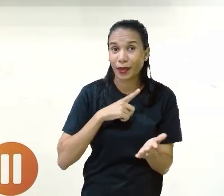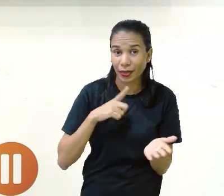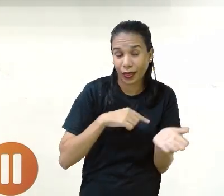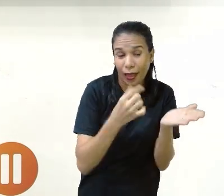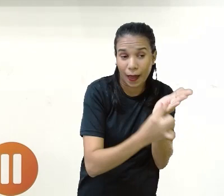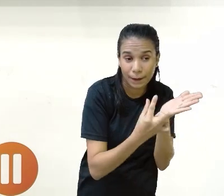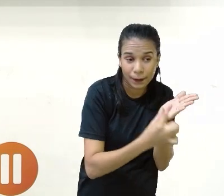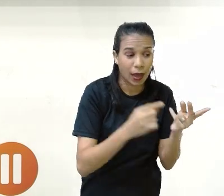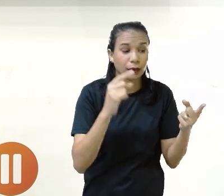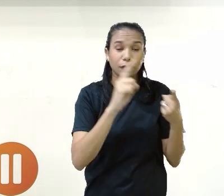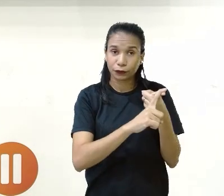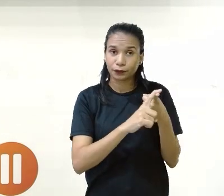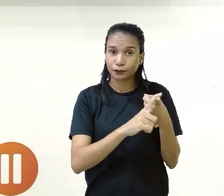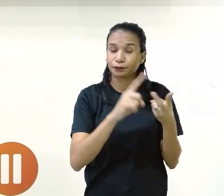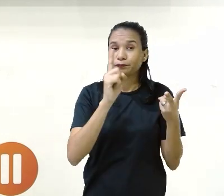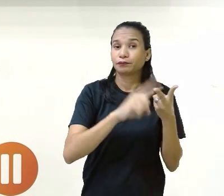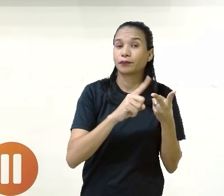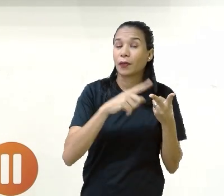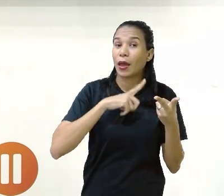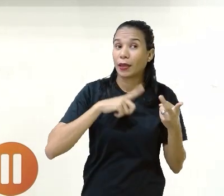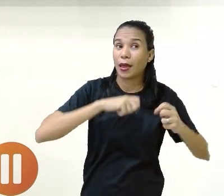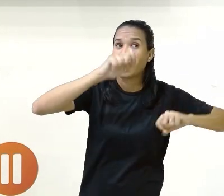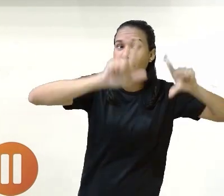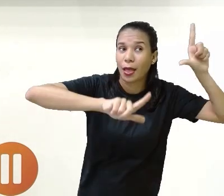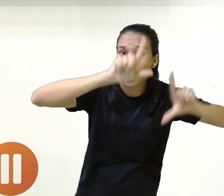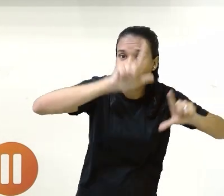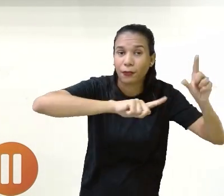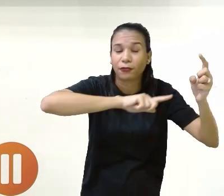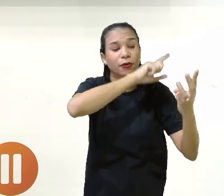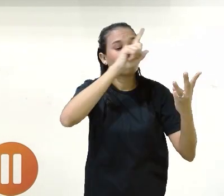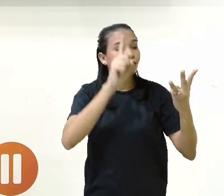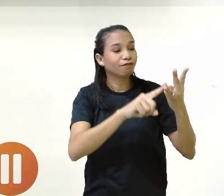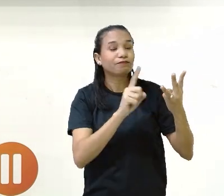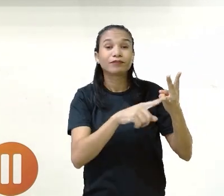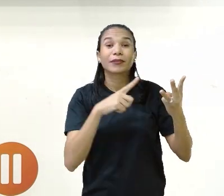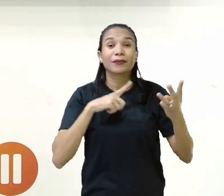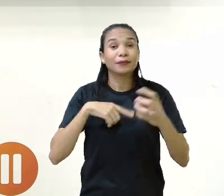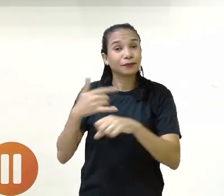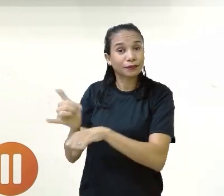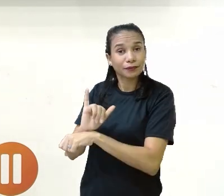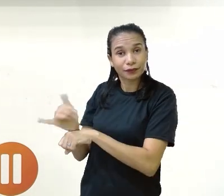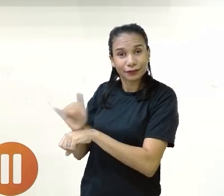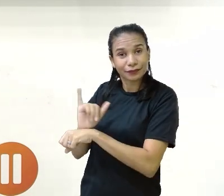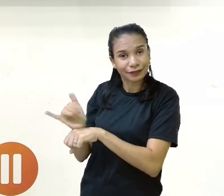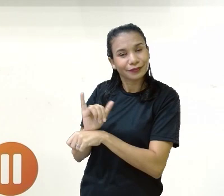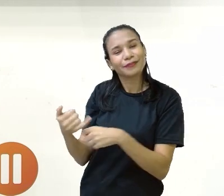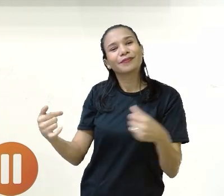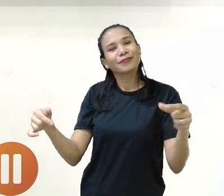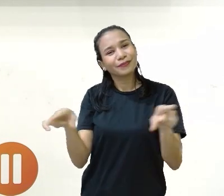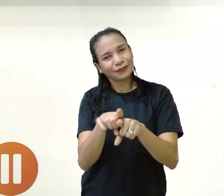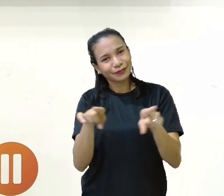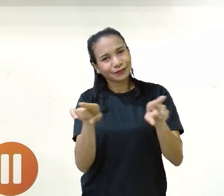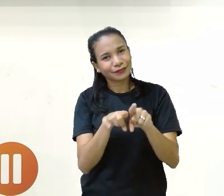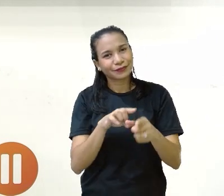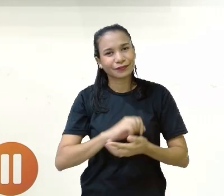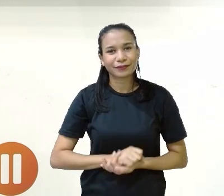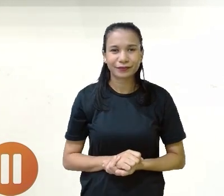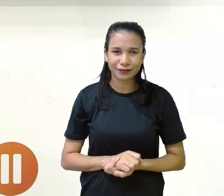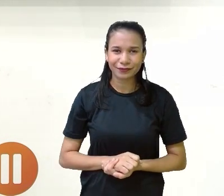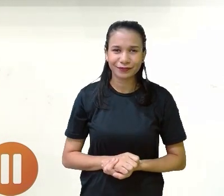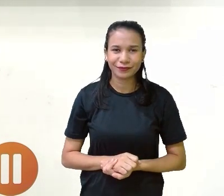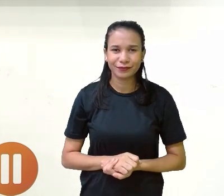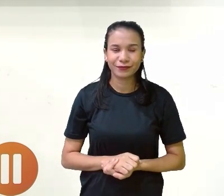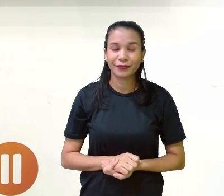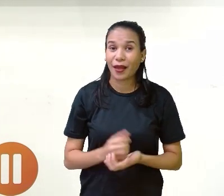aplicativo, você pode assistir pela TV e ainda assistir essa aula também no canal do